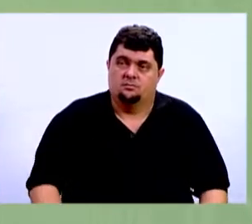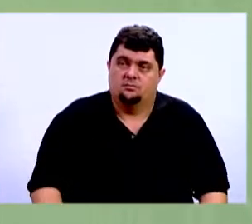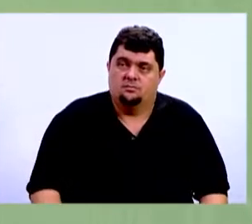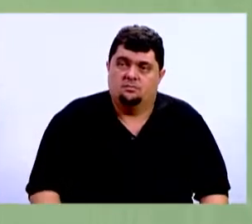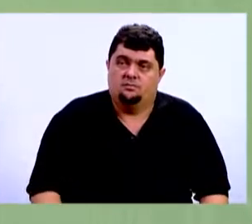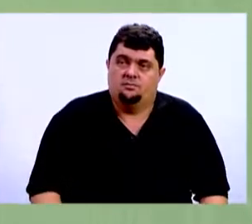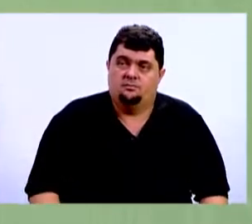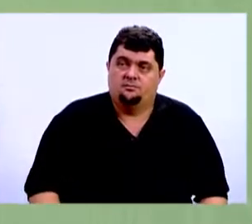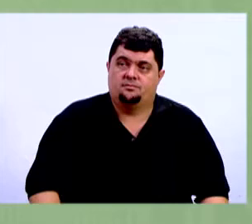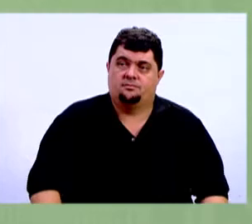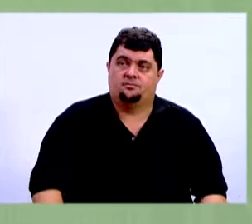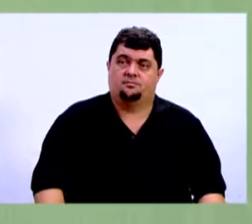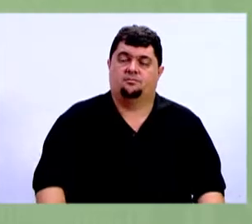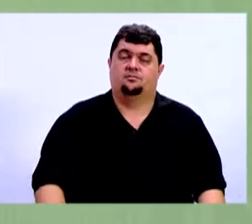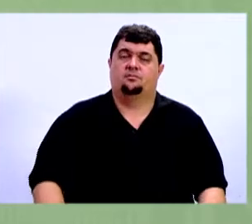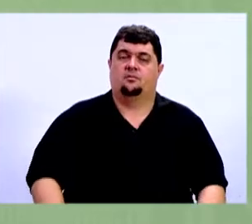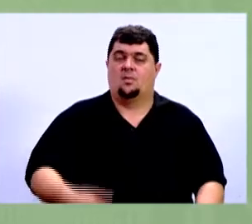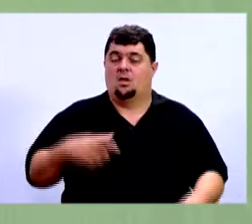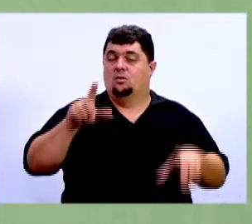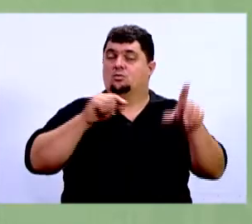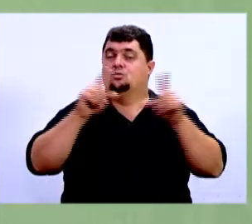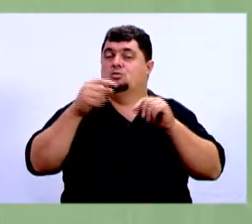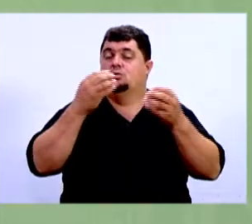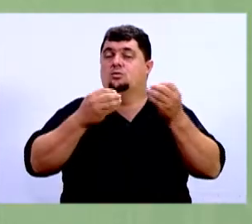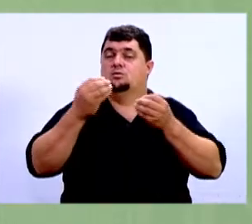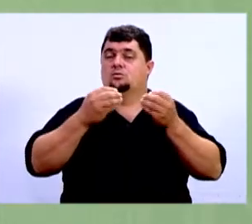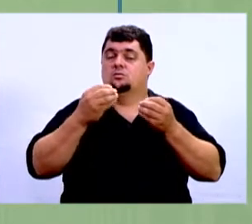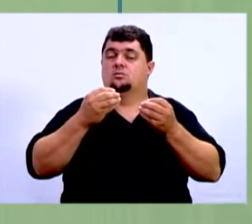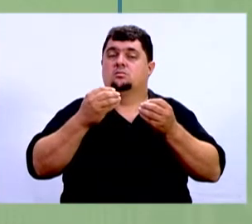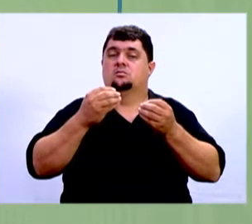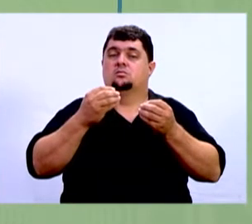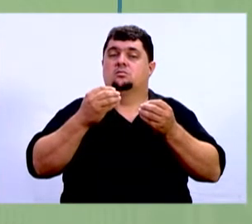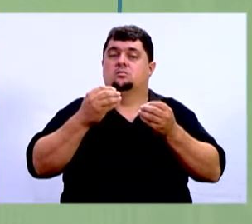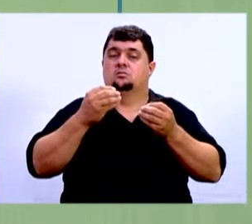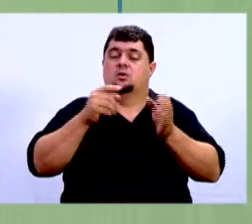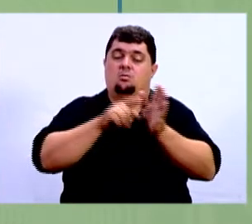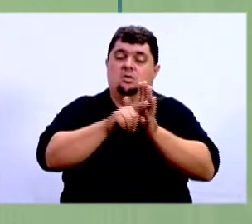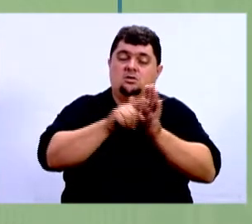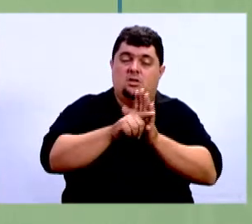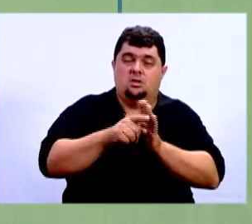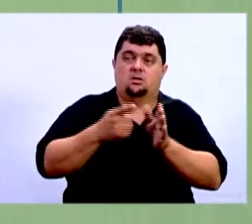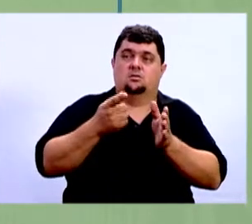E aí você deve escolher cada uma delas levando em consideração a sua pesquisa,